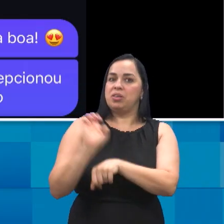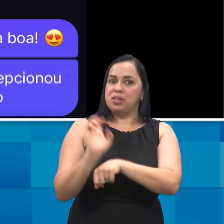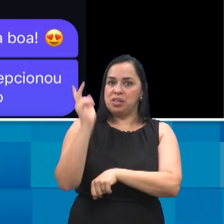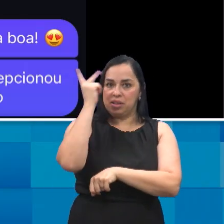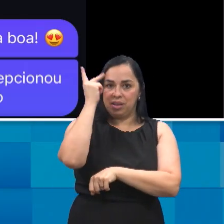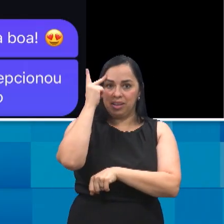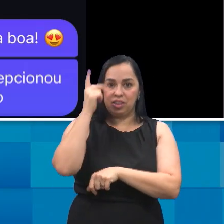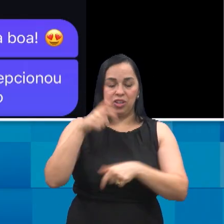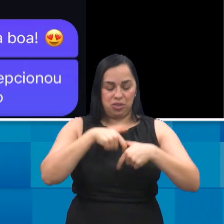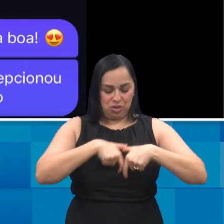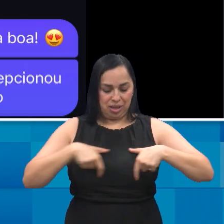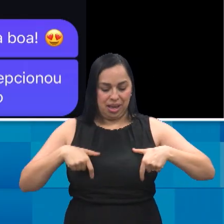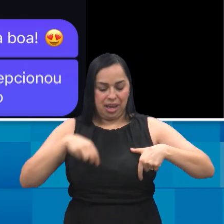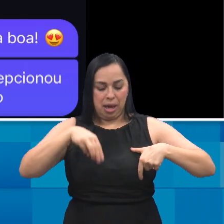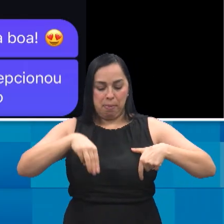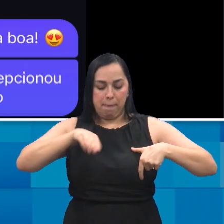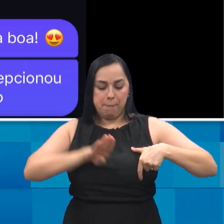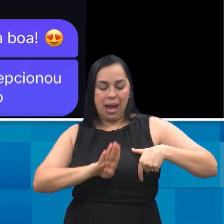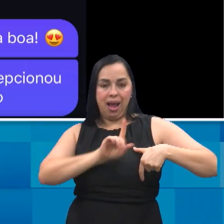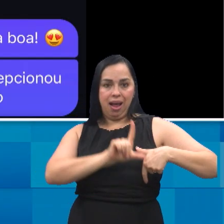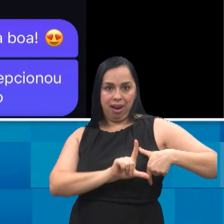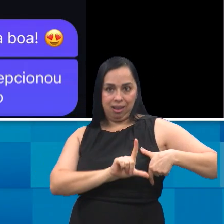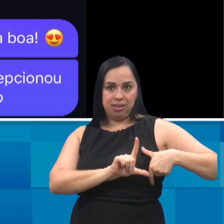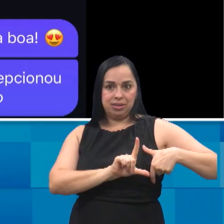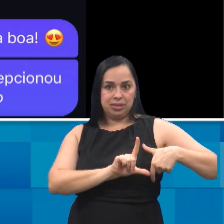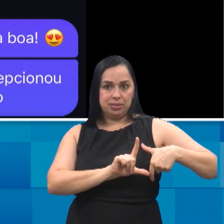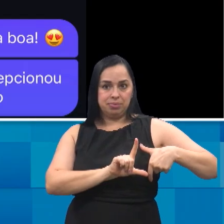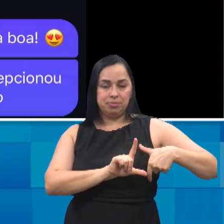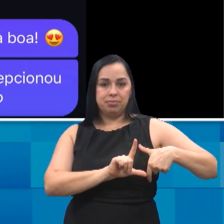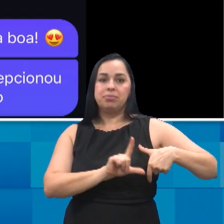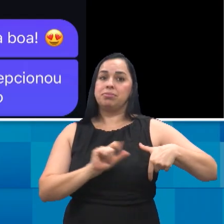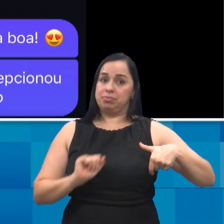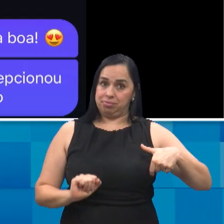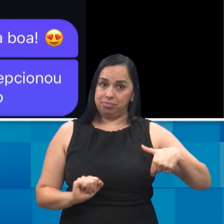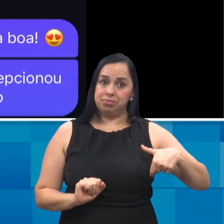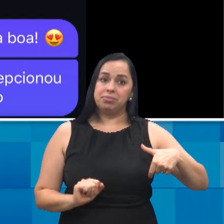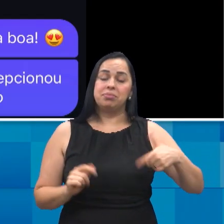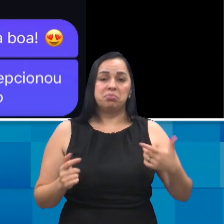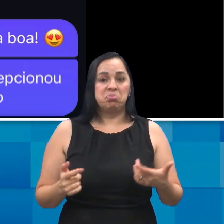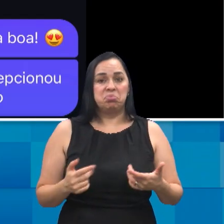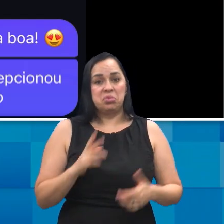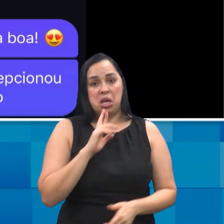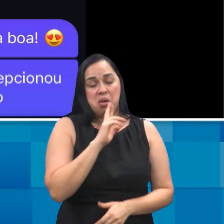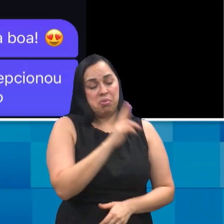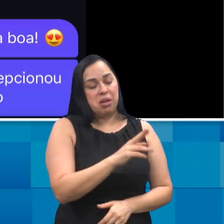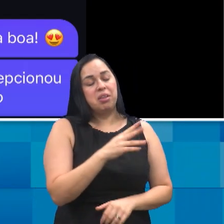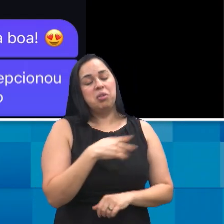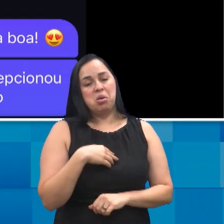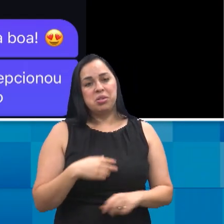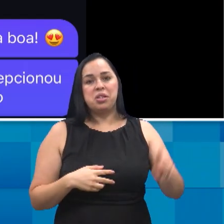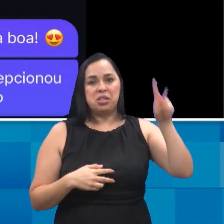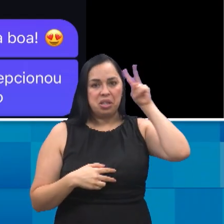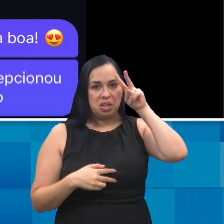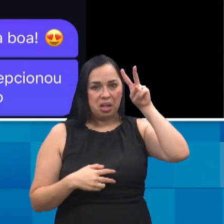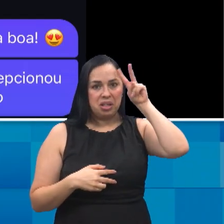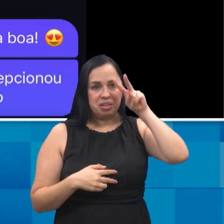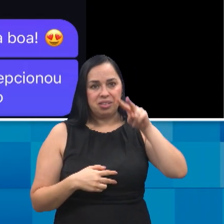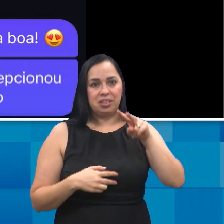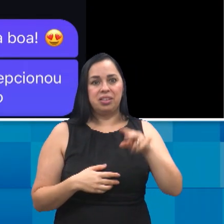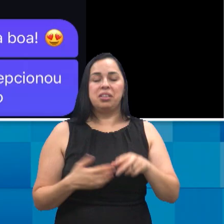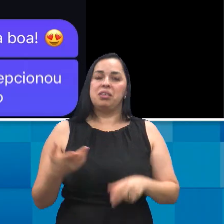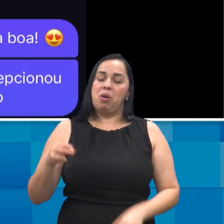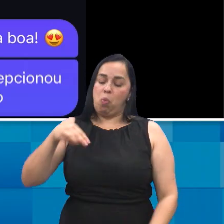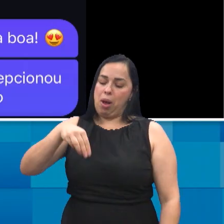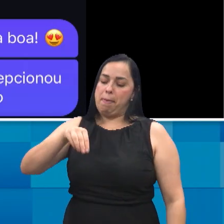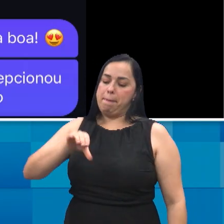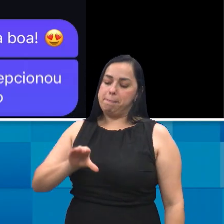do MBL. Aí ela mandou para mim, Lava Jato, nós apoiamos, e eu respondi que lembrança boa, tirando o MBL que nos decepcionou, o